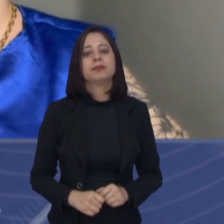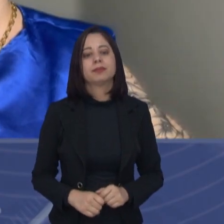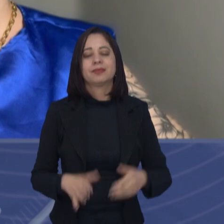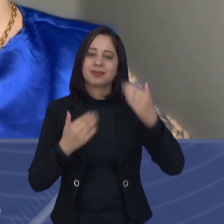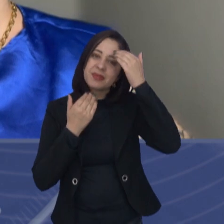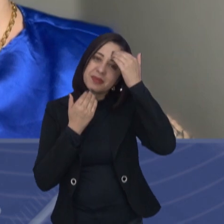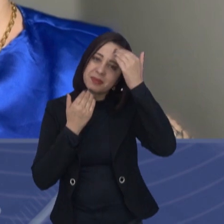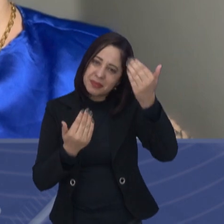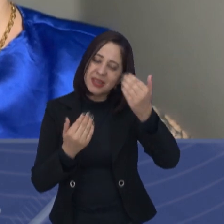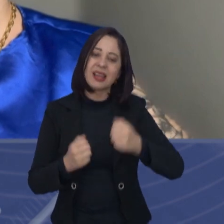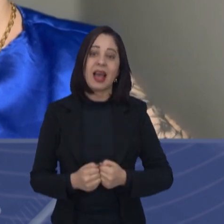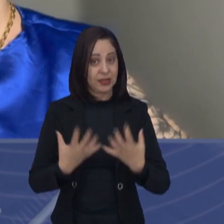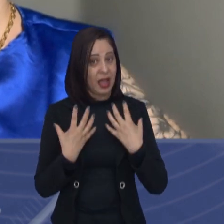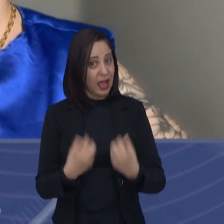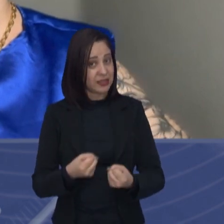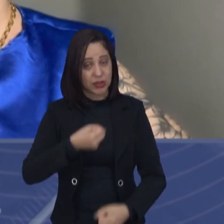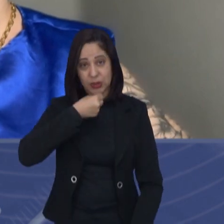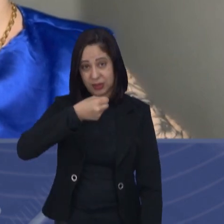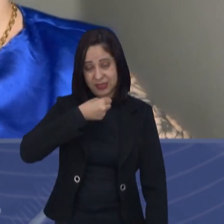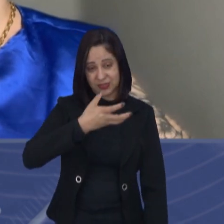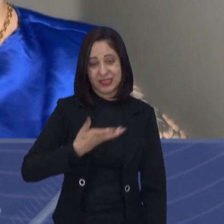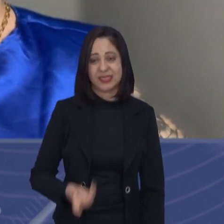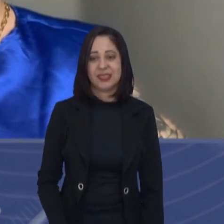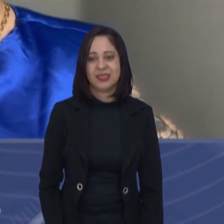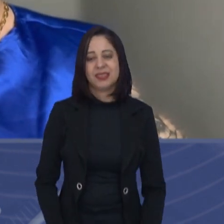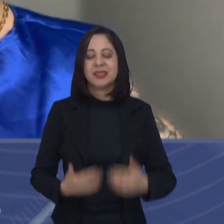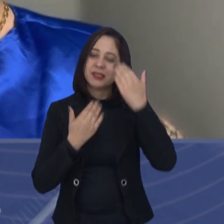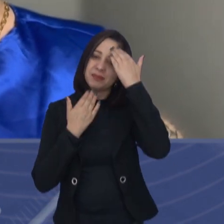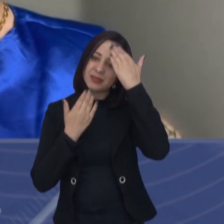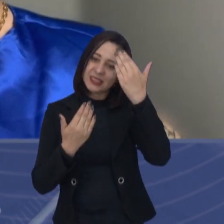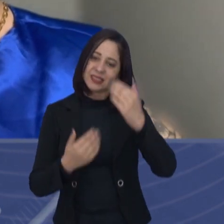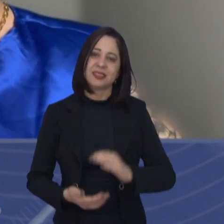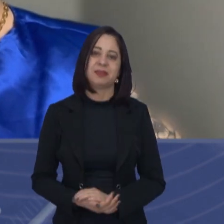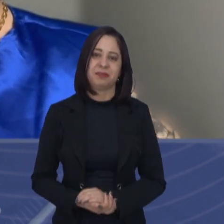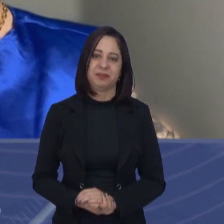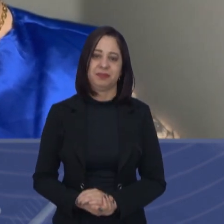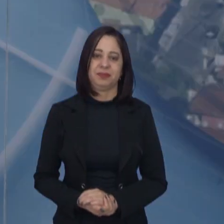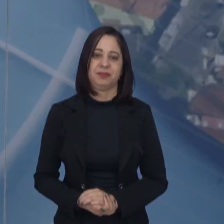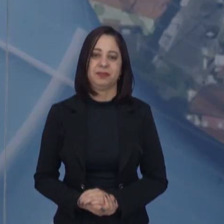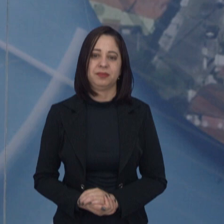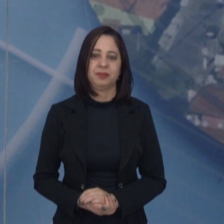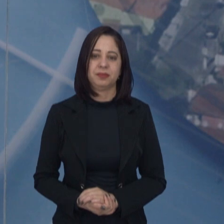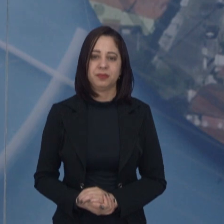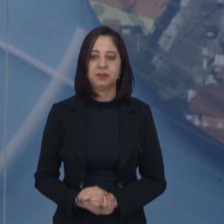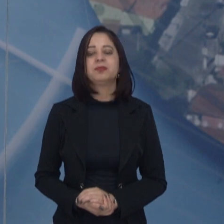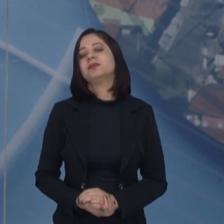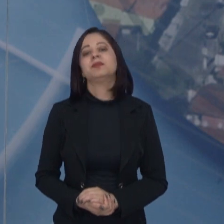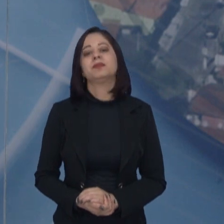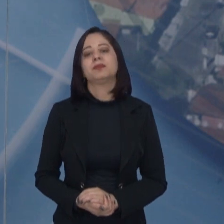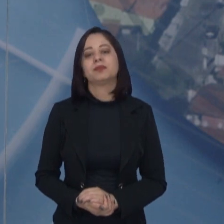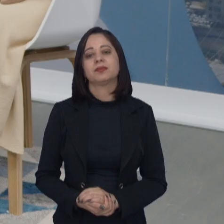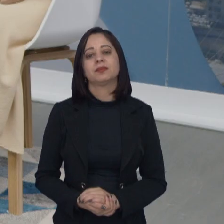Muito obrigada, viu, por ter aceito o nosso convite. Obrigada, viu, Daniela? Eu que agradeço. É isso,